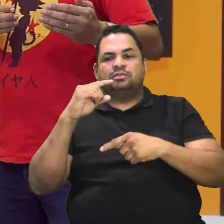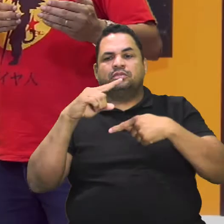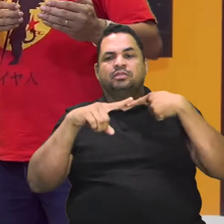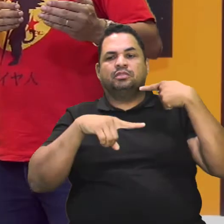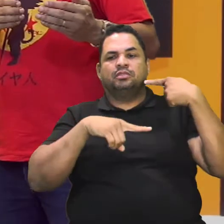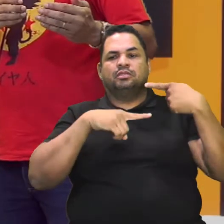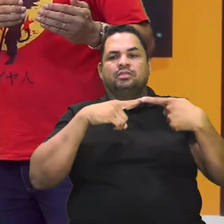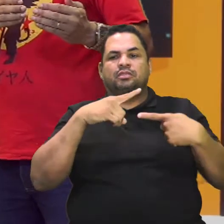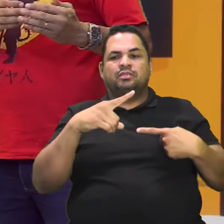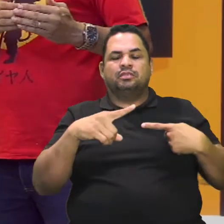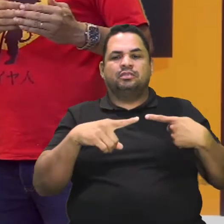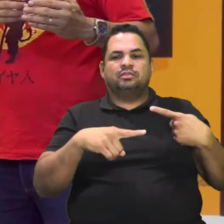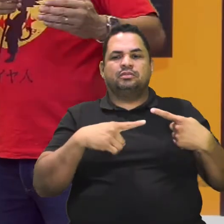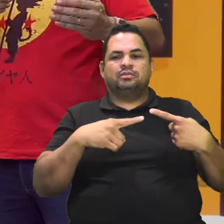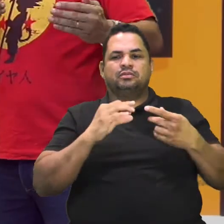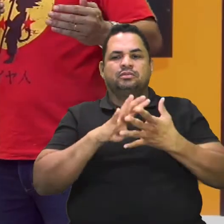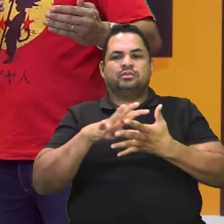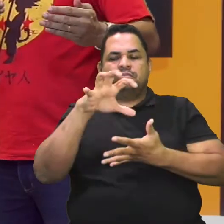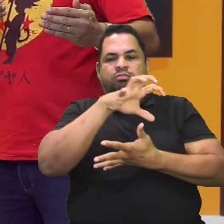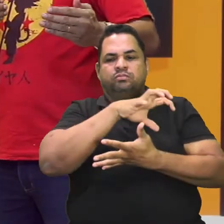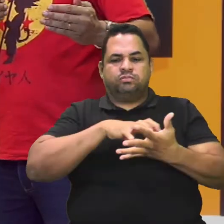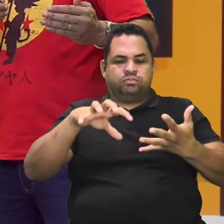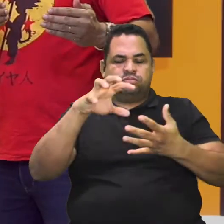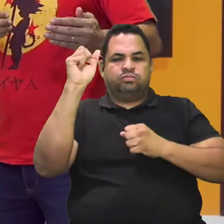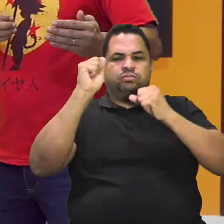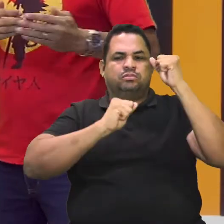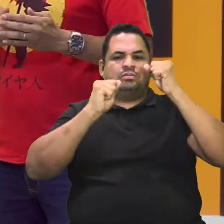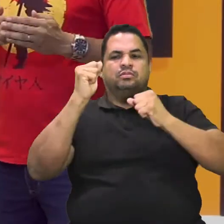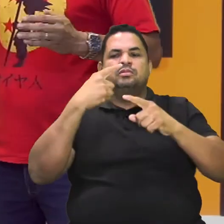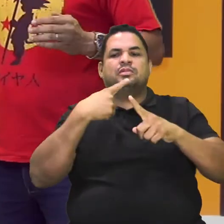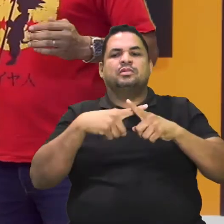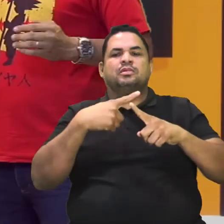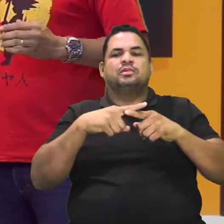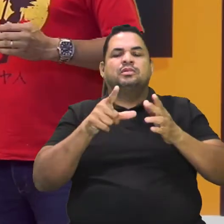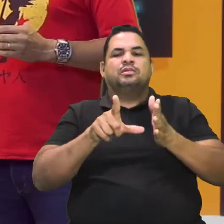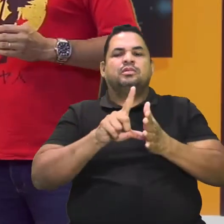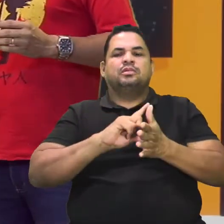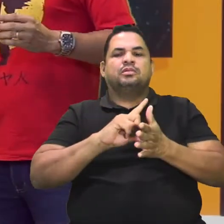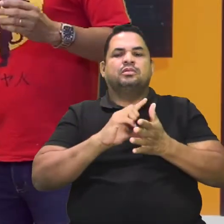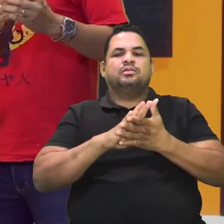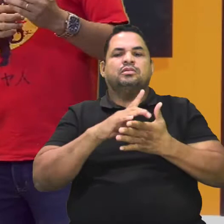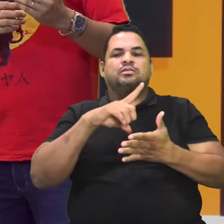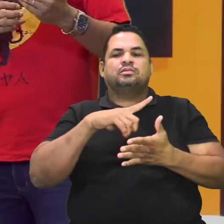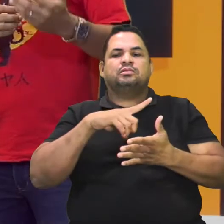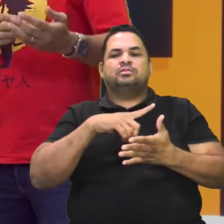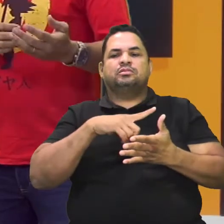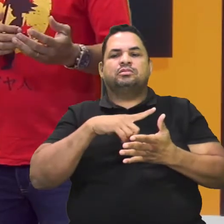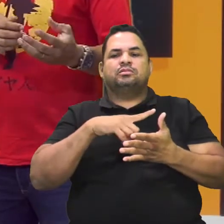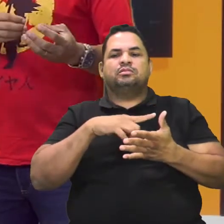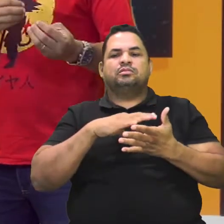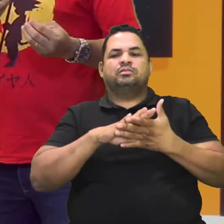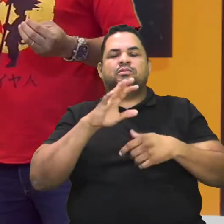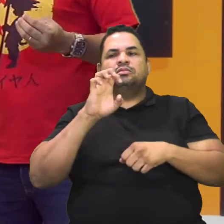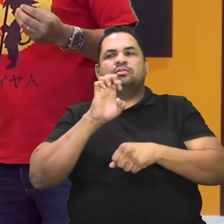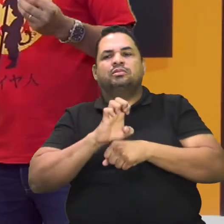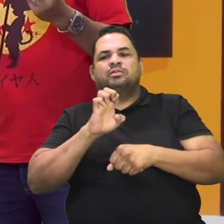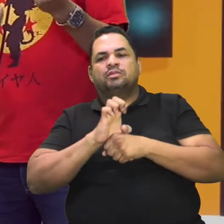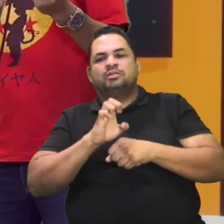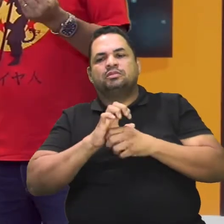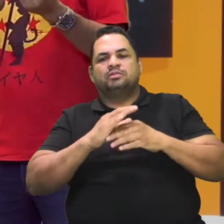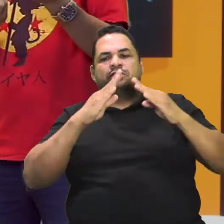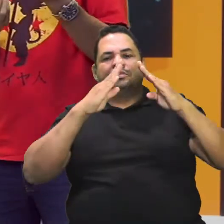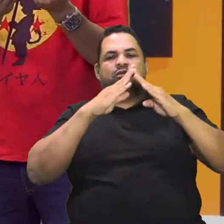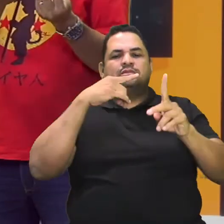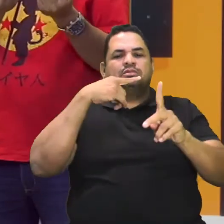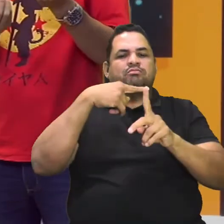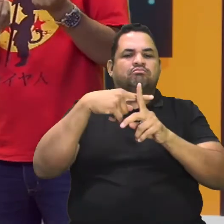depois de uma revolução industrial. Por quê? Porque antes tinha toda aquela questão do Estado, da igreja,